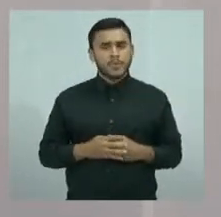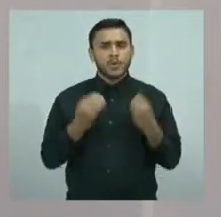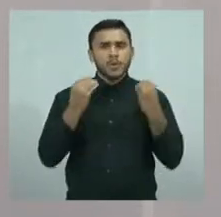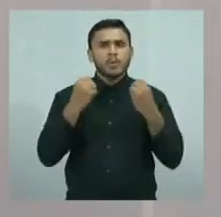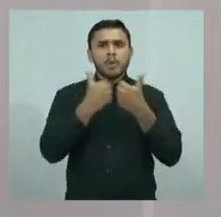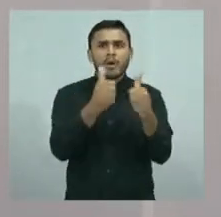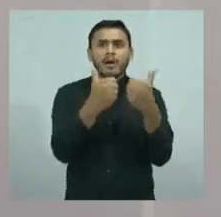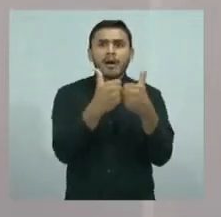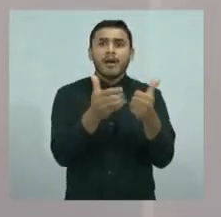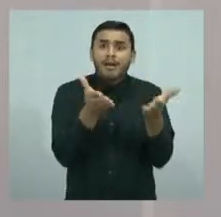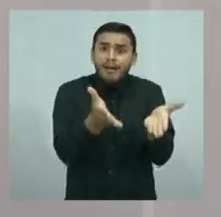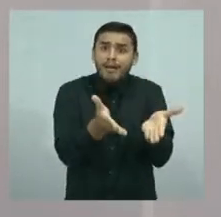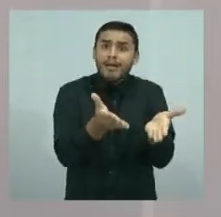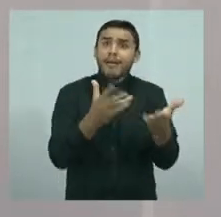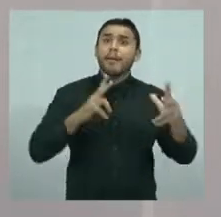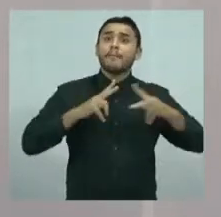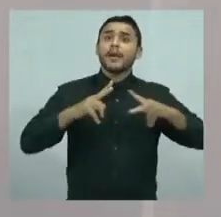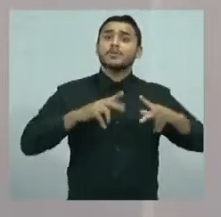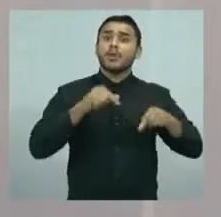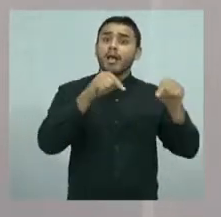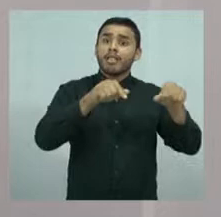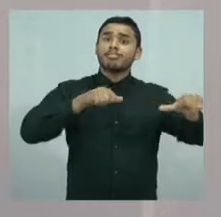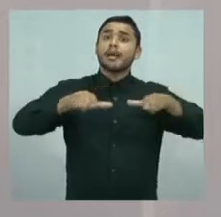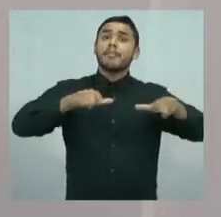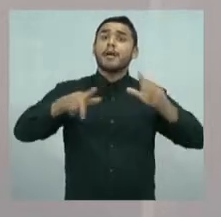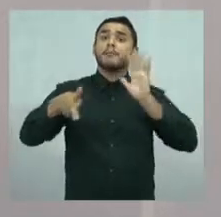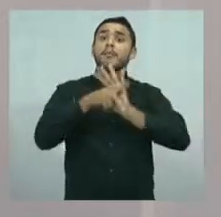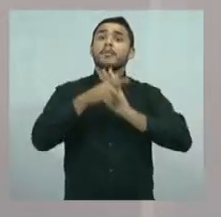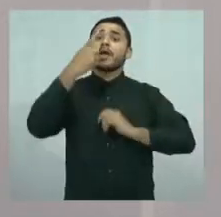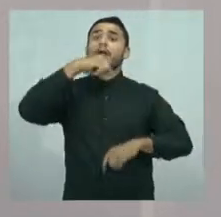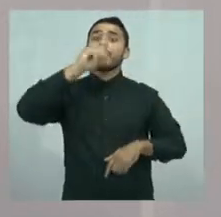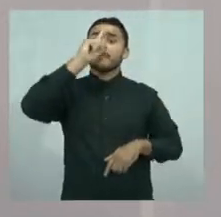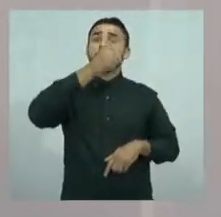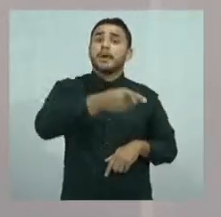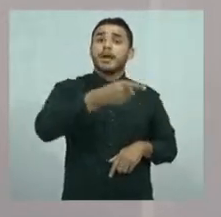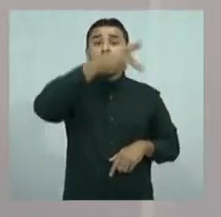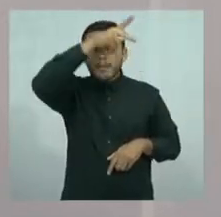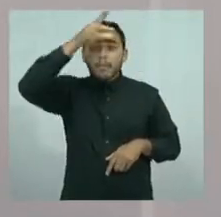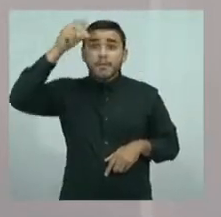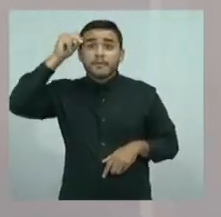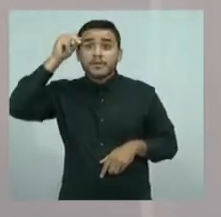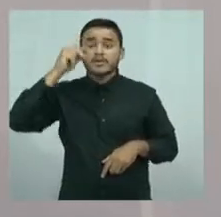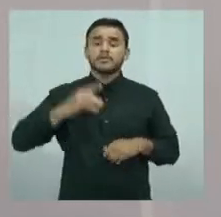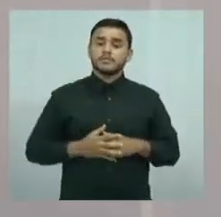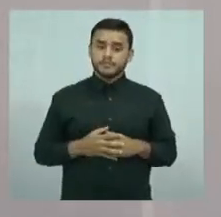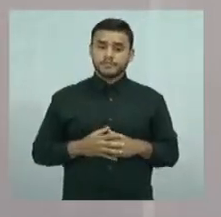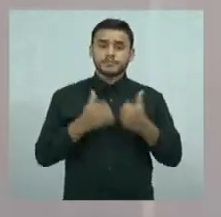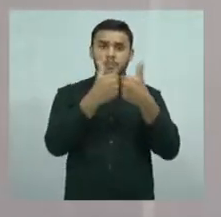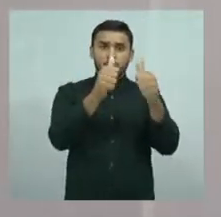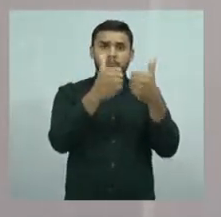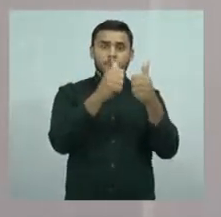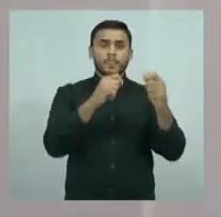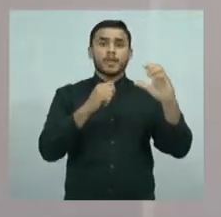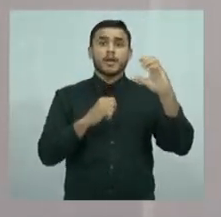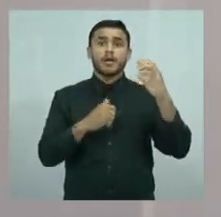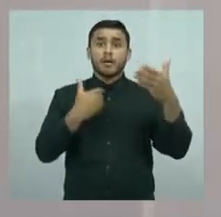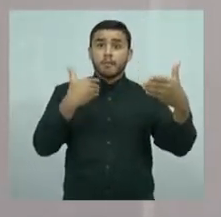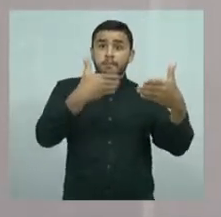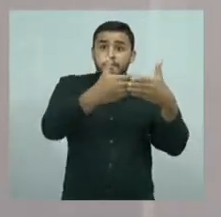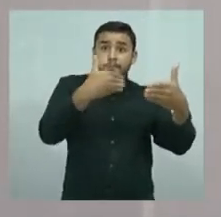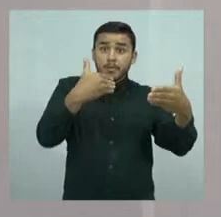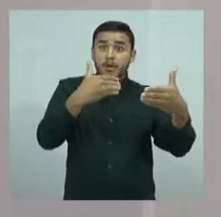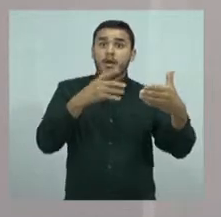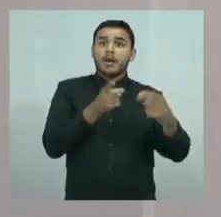particular opera, dado pelo poder público. Portanto, estamos falando de ônibus de autoatendimento que,